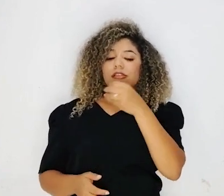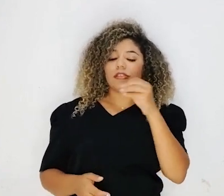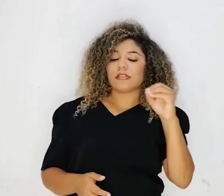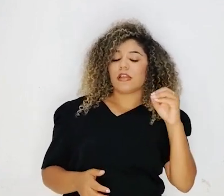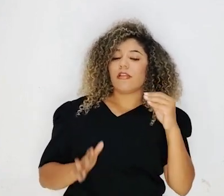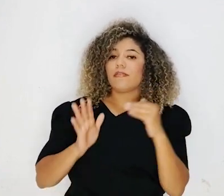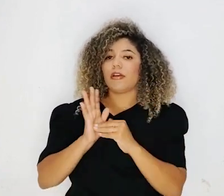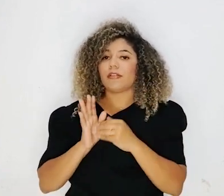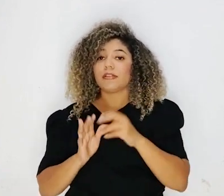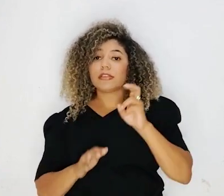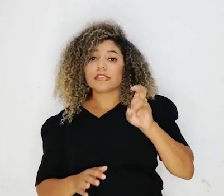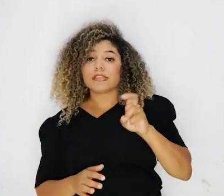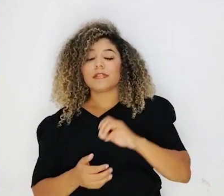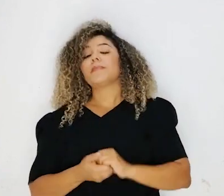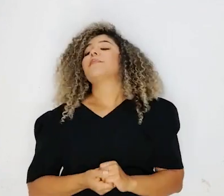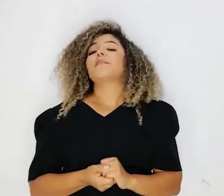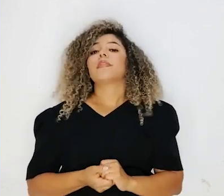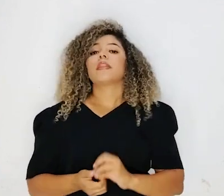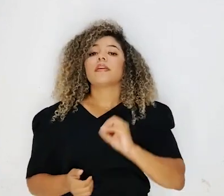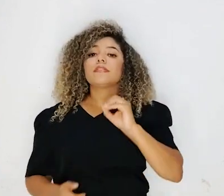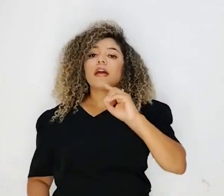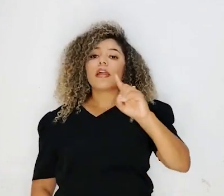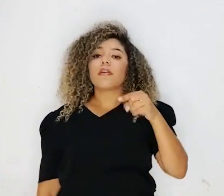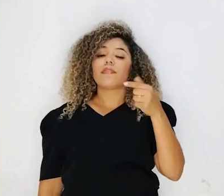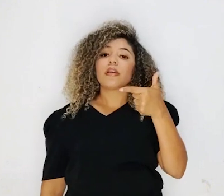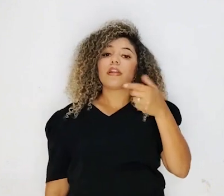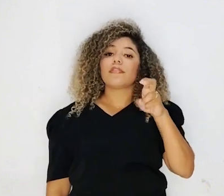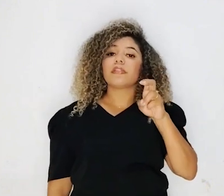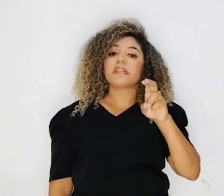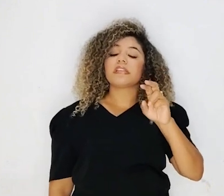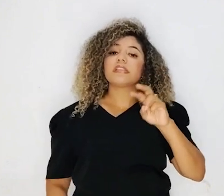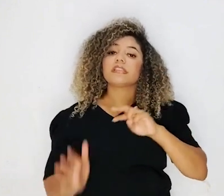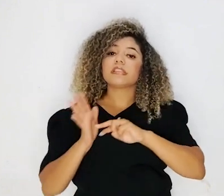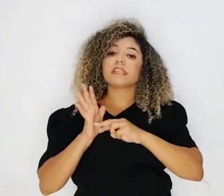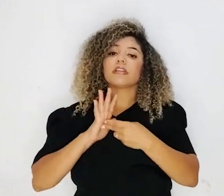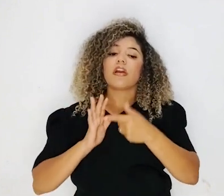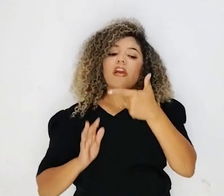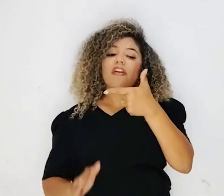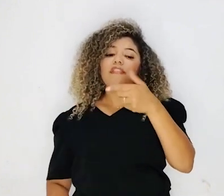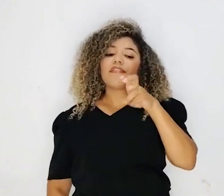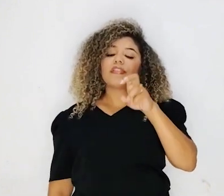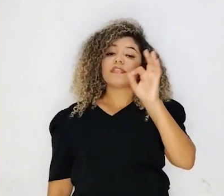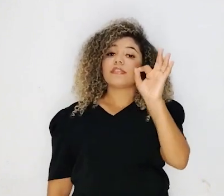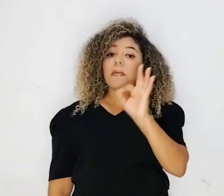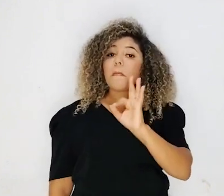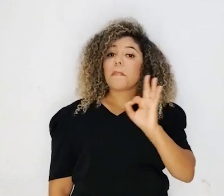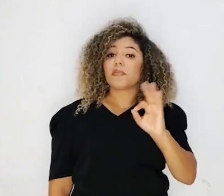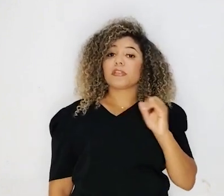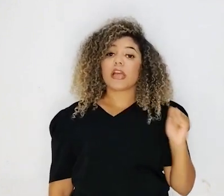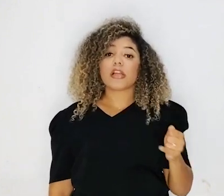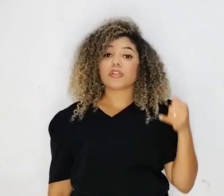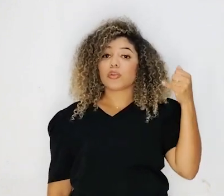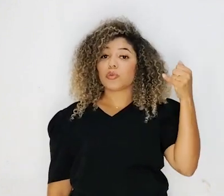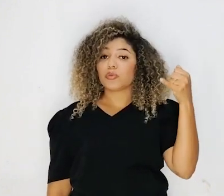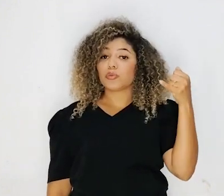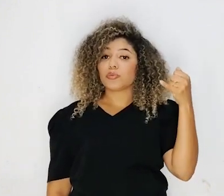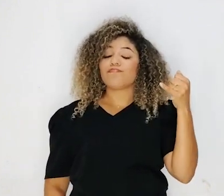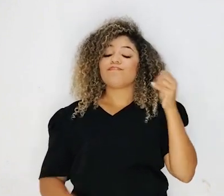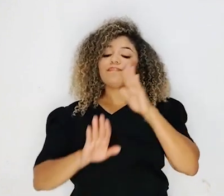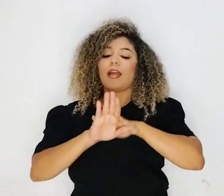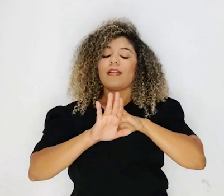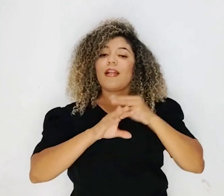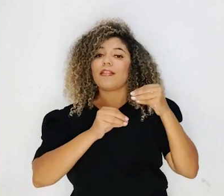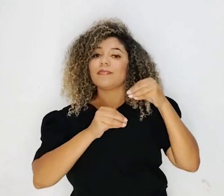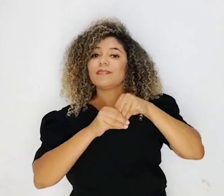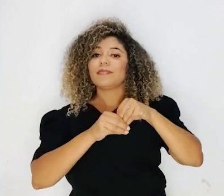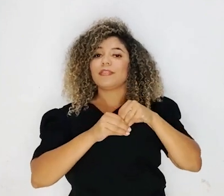para 200, 5. 0,25 corresponde a 25%. Então, os juros embutidos aí,